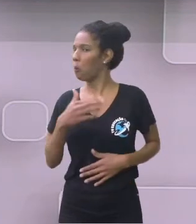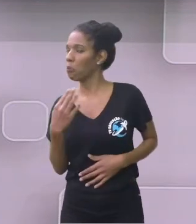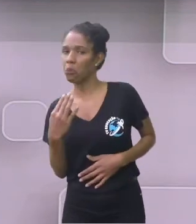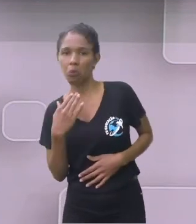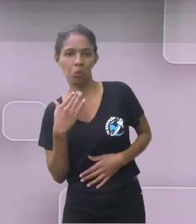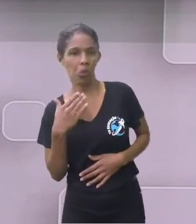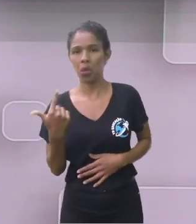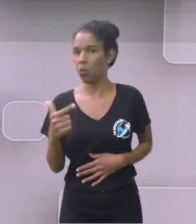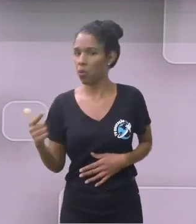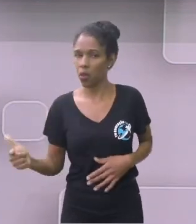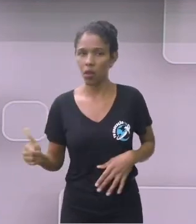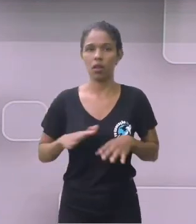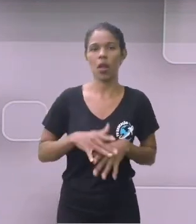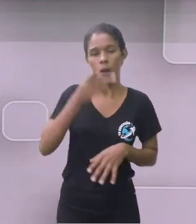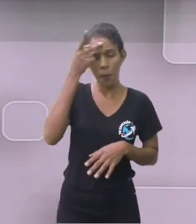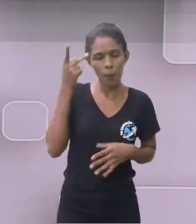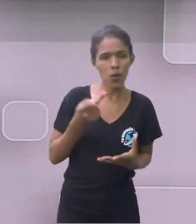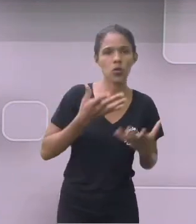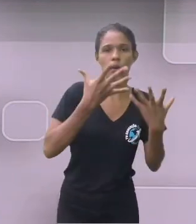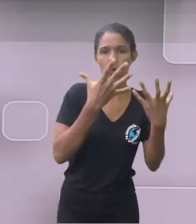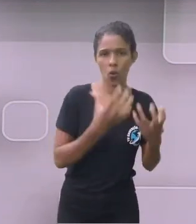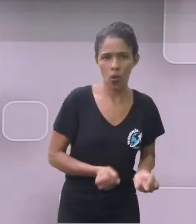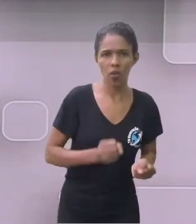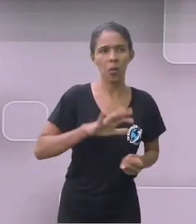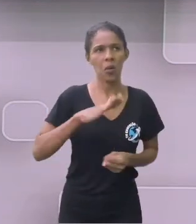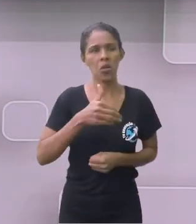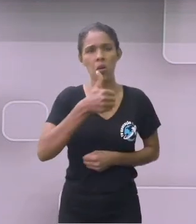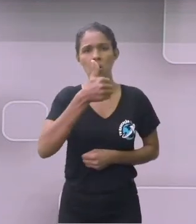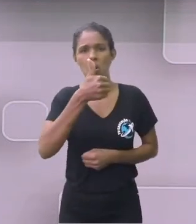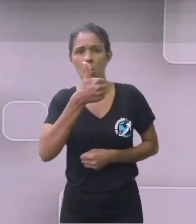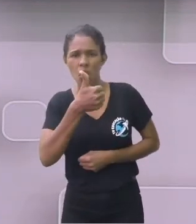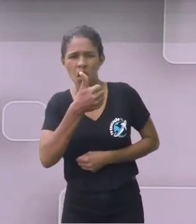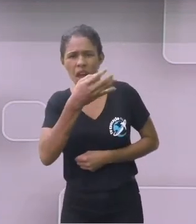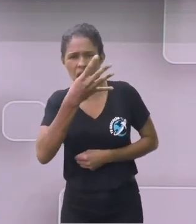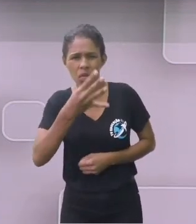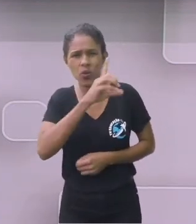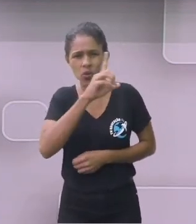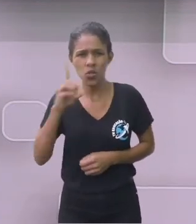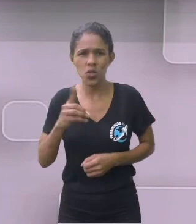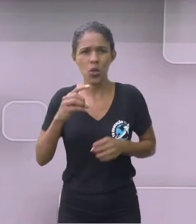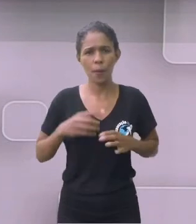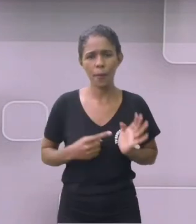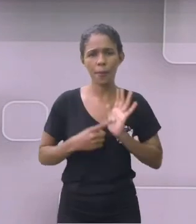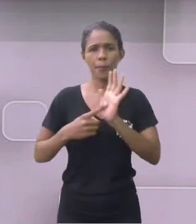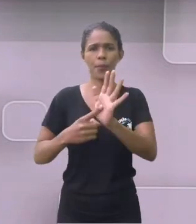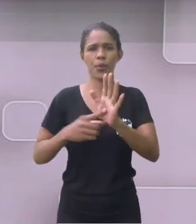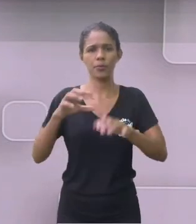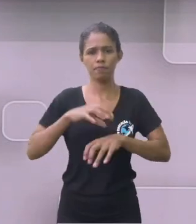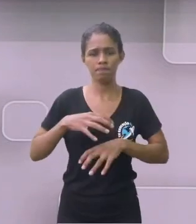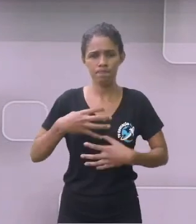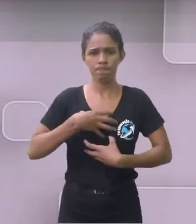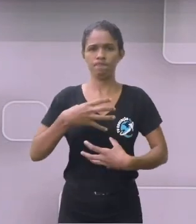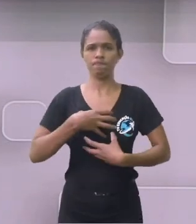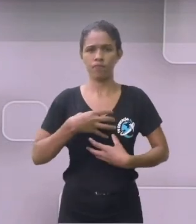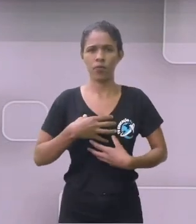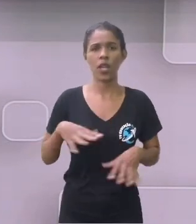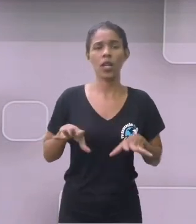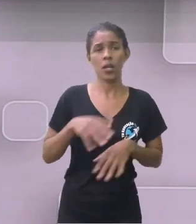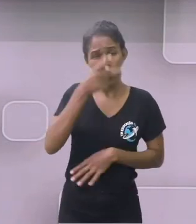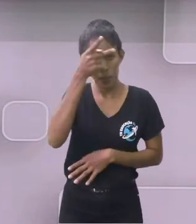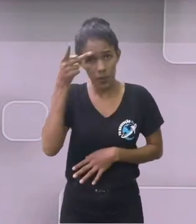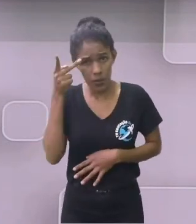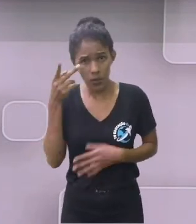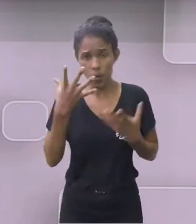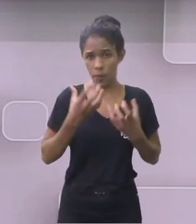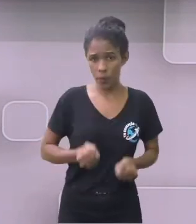vírus, uma pessoa pode demorar de 1 a 14 dias para manifestar os primeiros sintomas. Quando o paciente apresenta sintomas